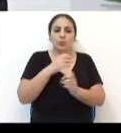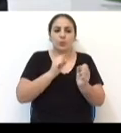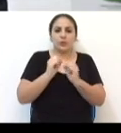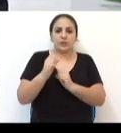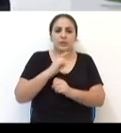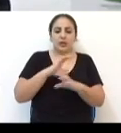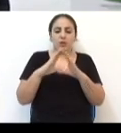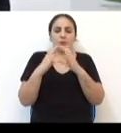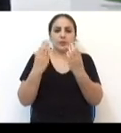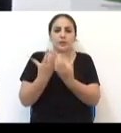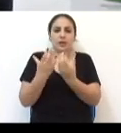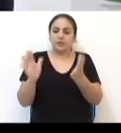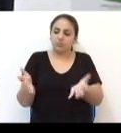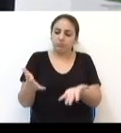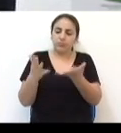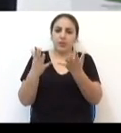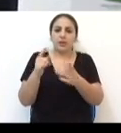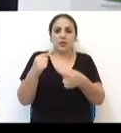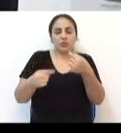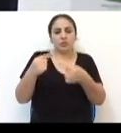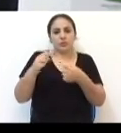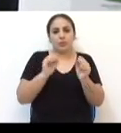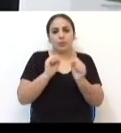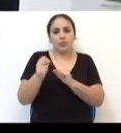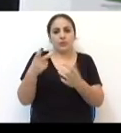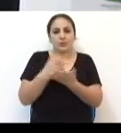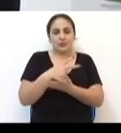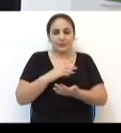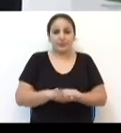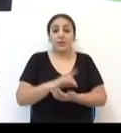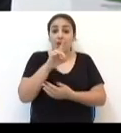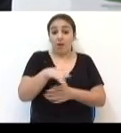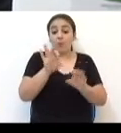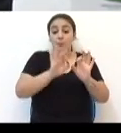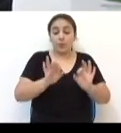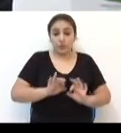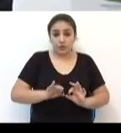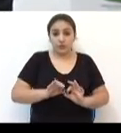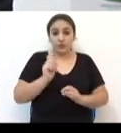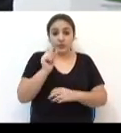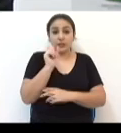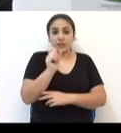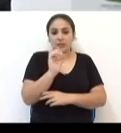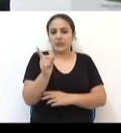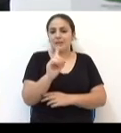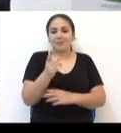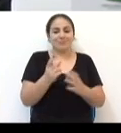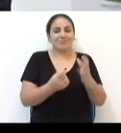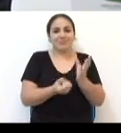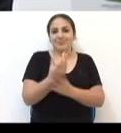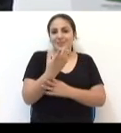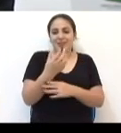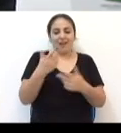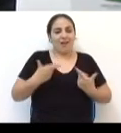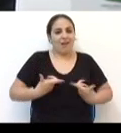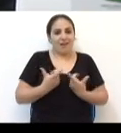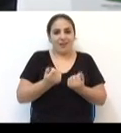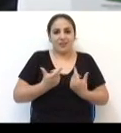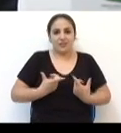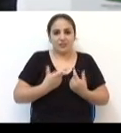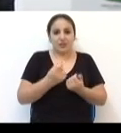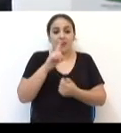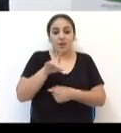gente empoderar a comunidade para que essa discussão possa acontecer. É um projeto que não cria despesa, é